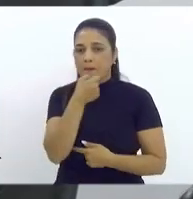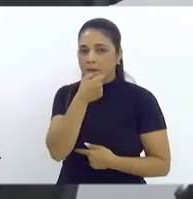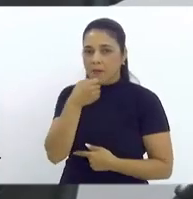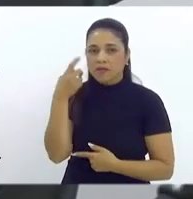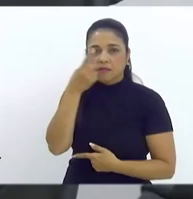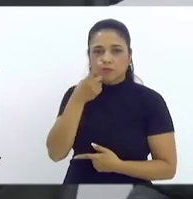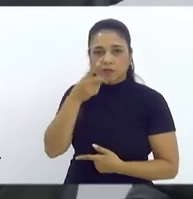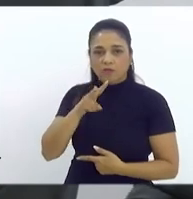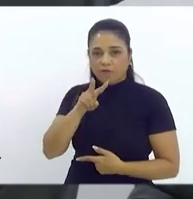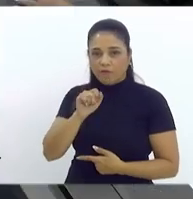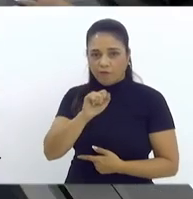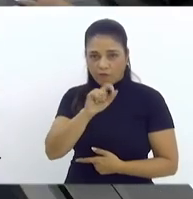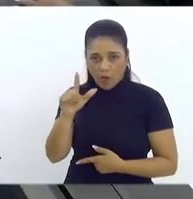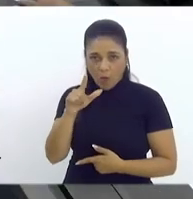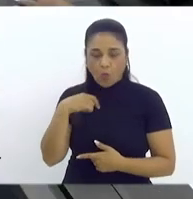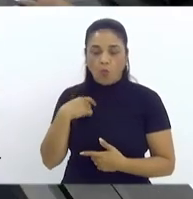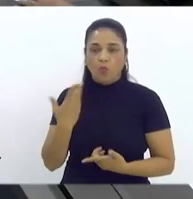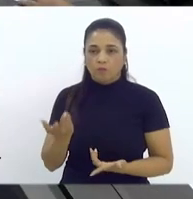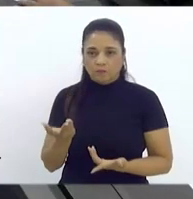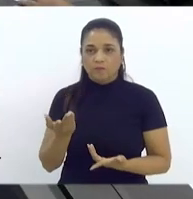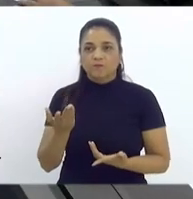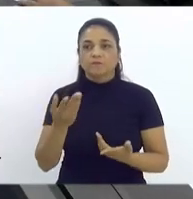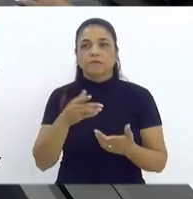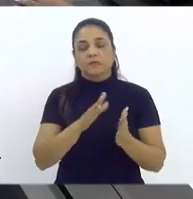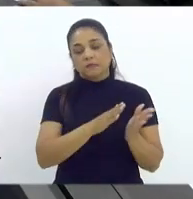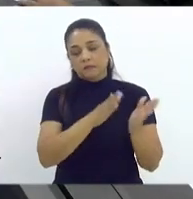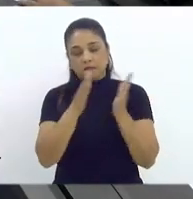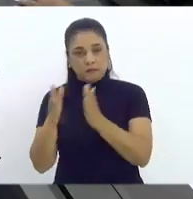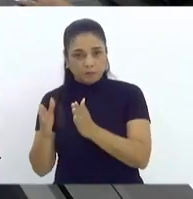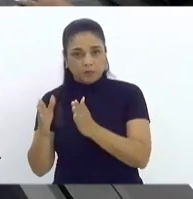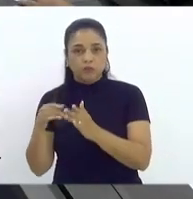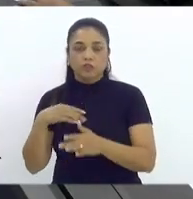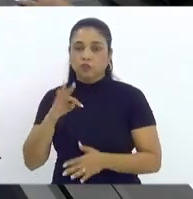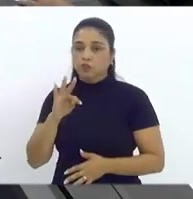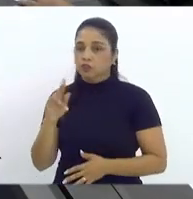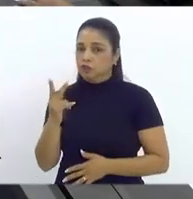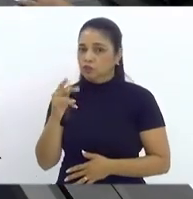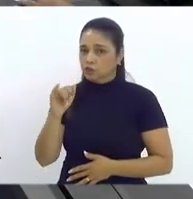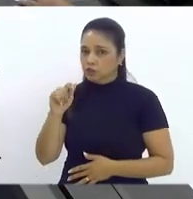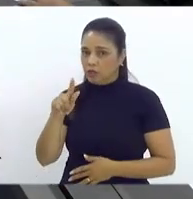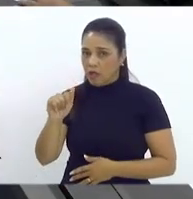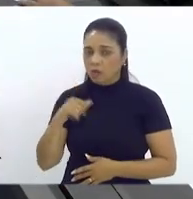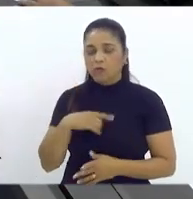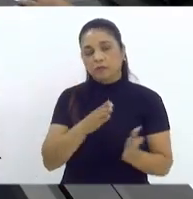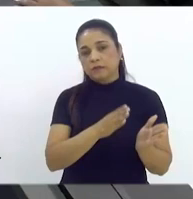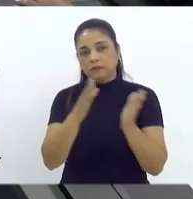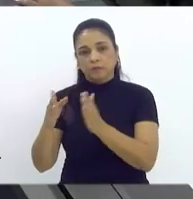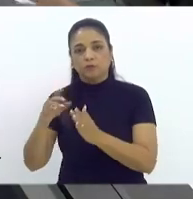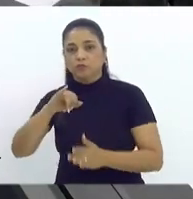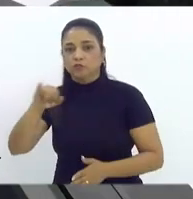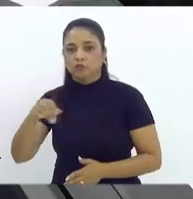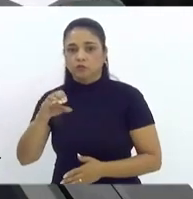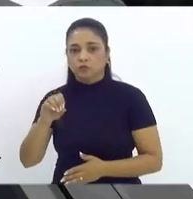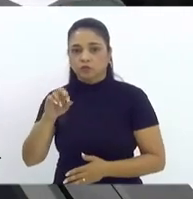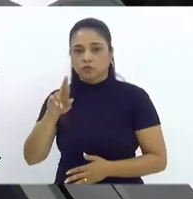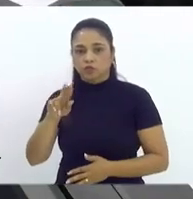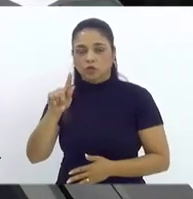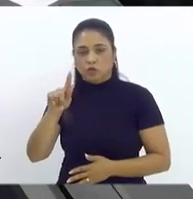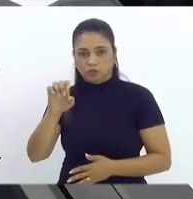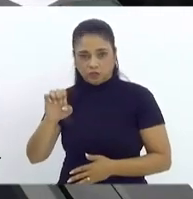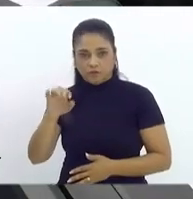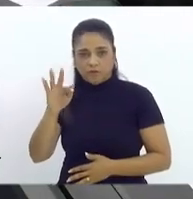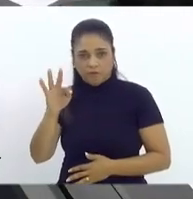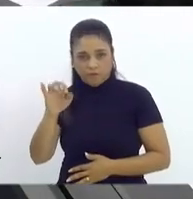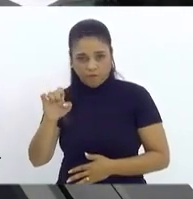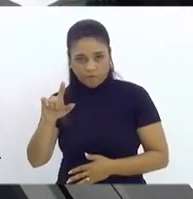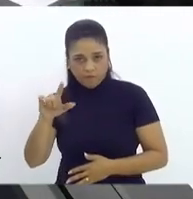deputado Val, que quer fazer uso da palavra. E, na sequência, deputado Thiago, deputado Jorge Felipe e deputado Alain. Boa tarde a